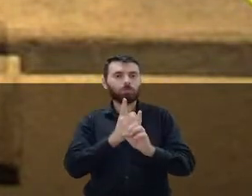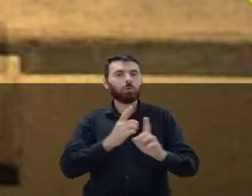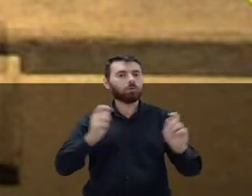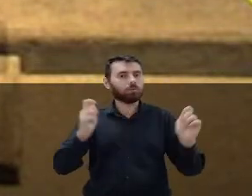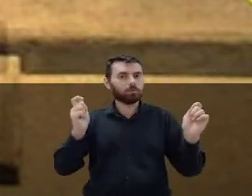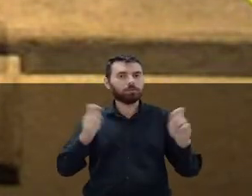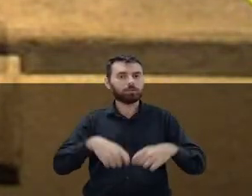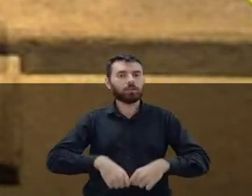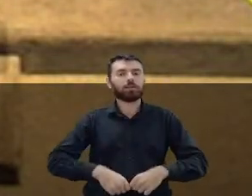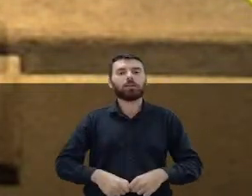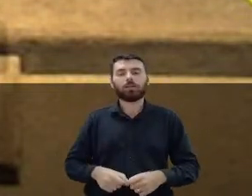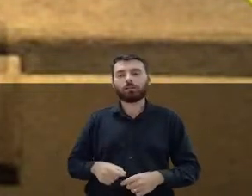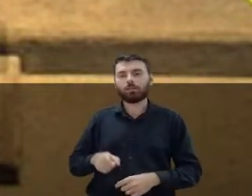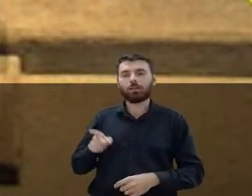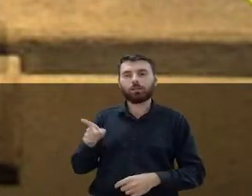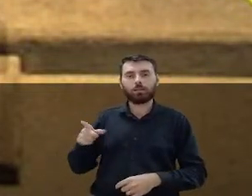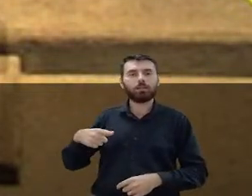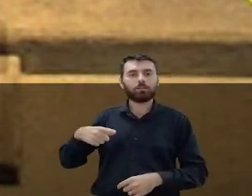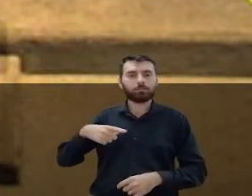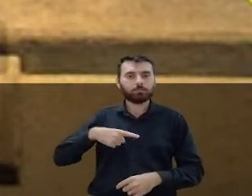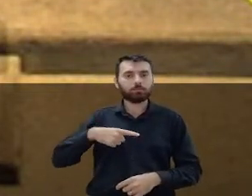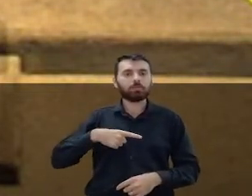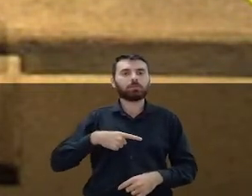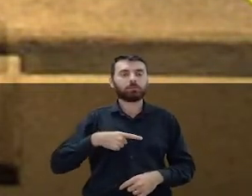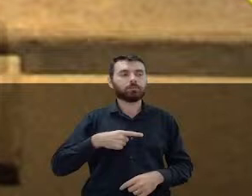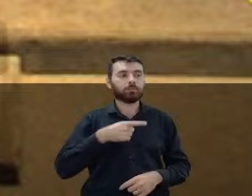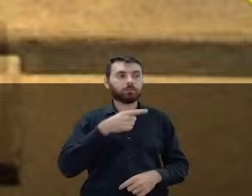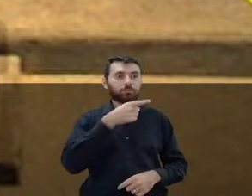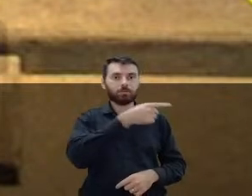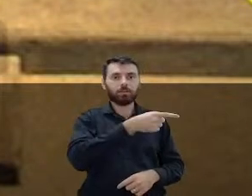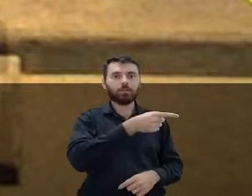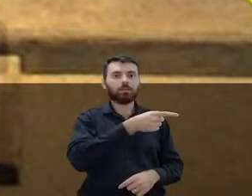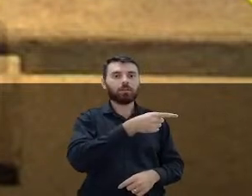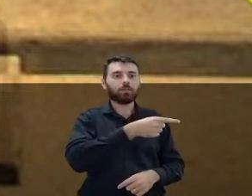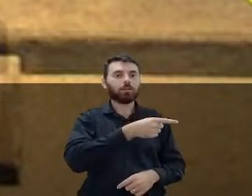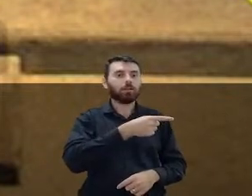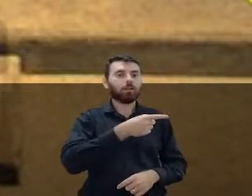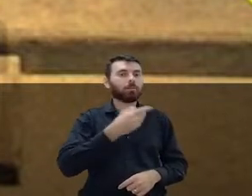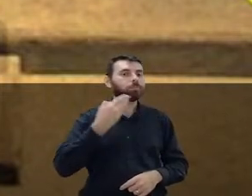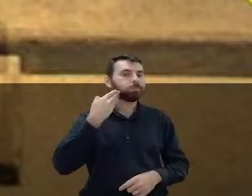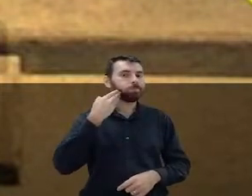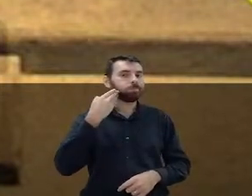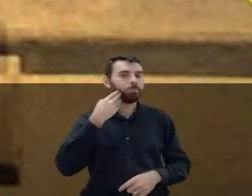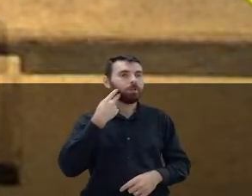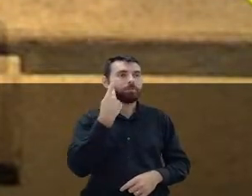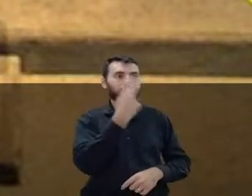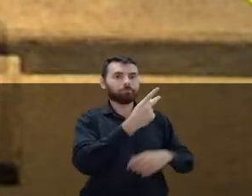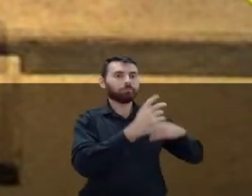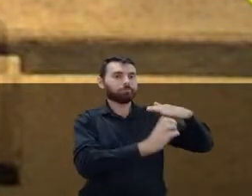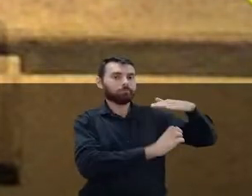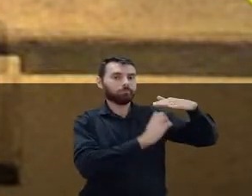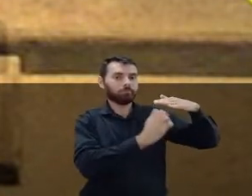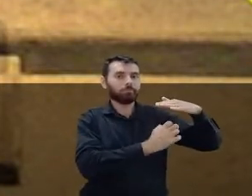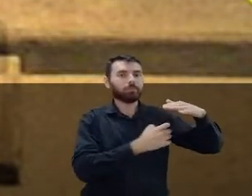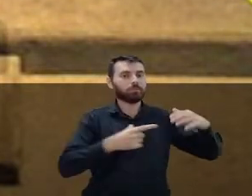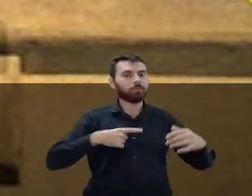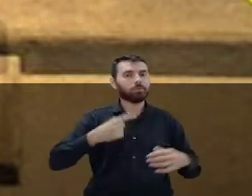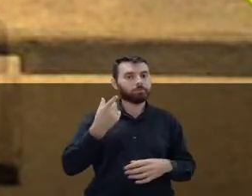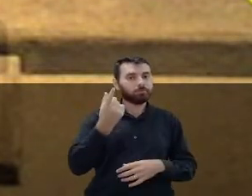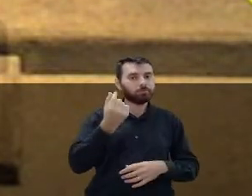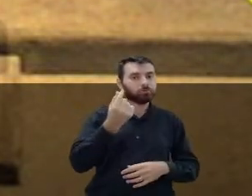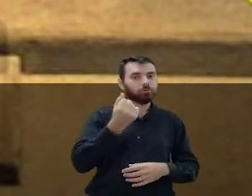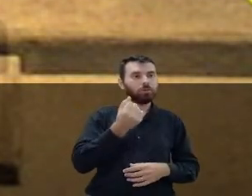repasses oriundos da conta da reclamada para sua conta pessoal, que são da ordem ali de